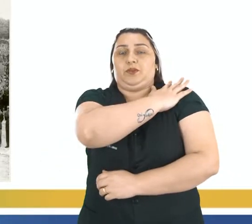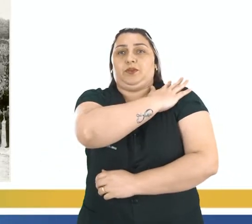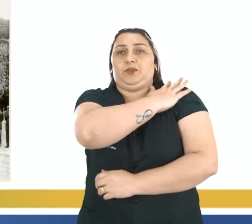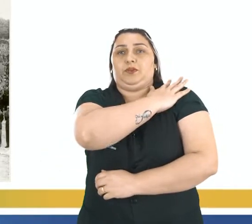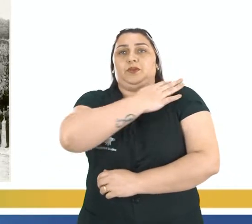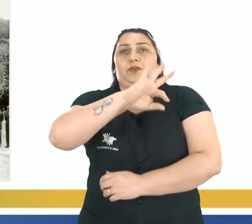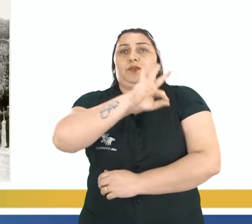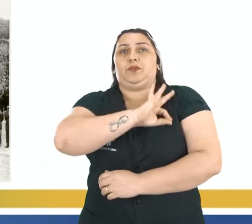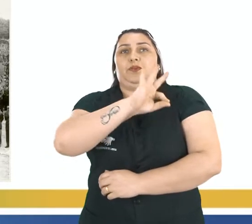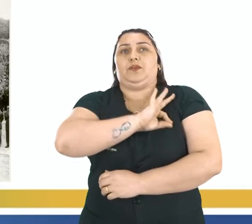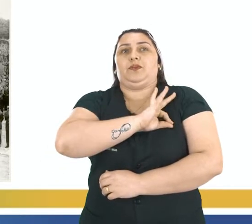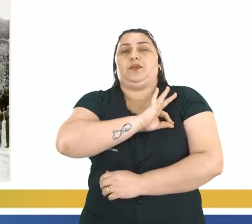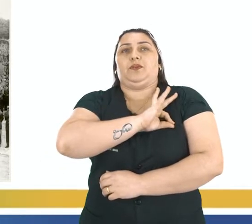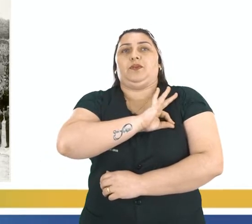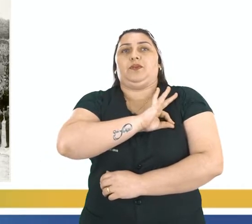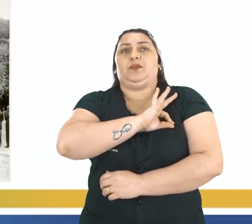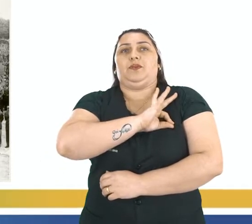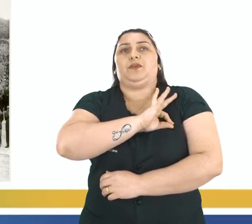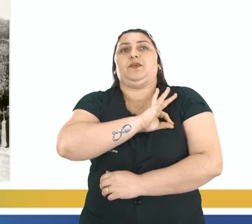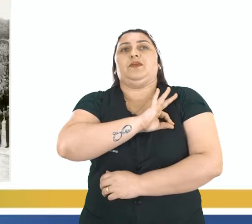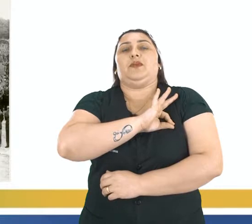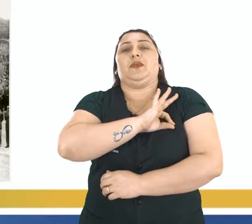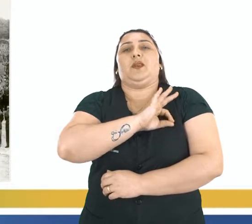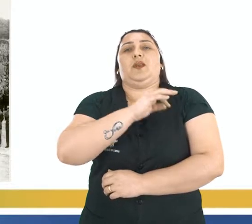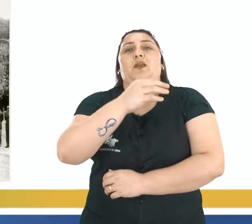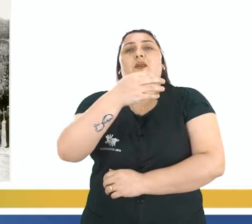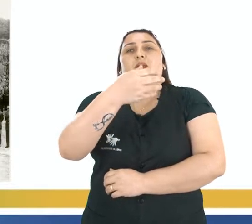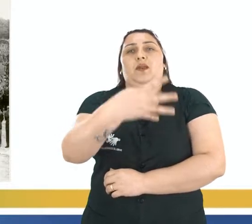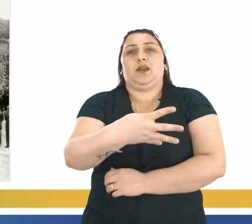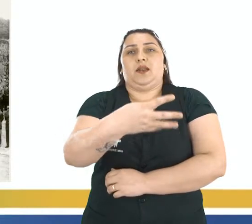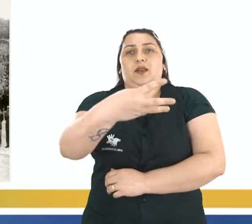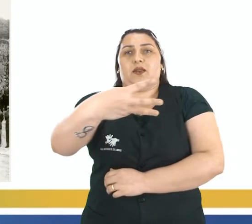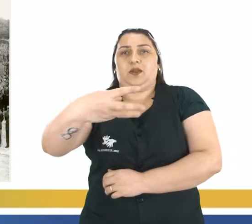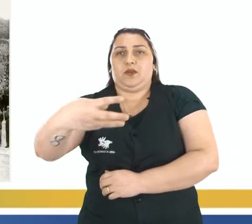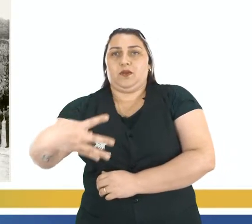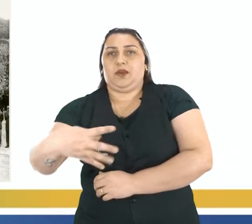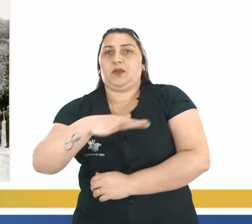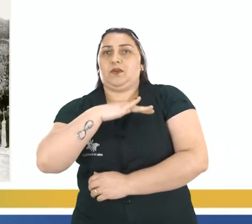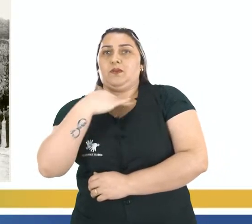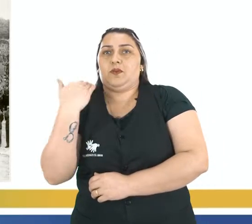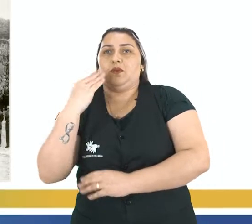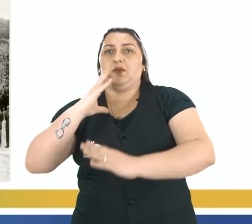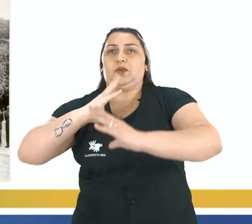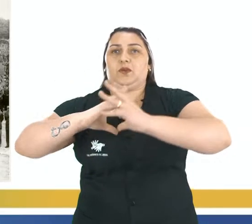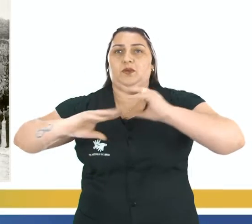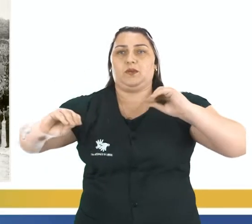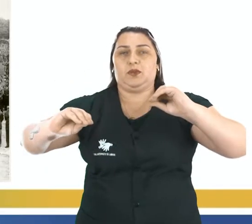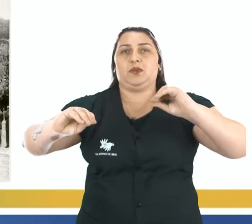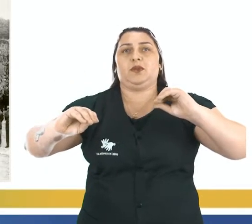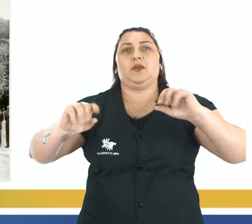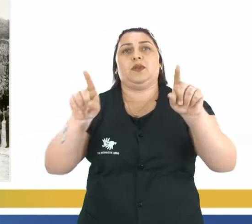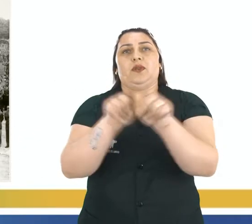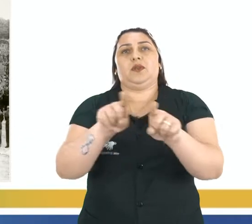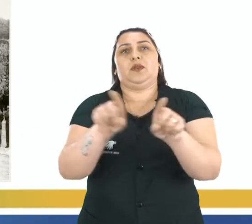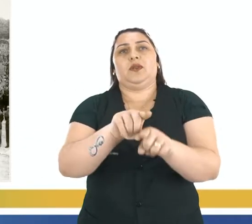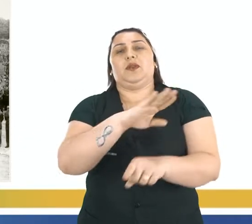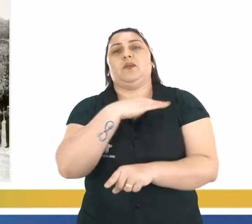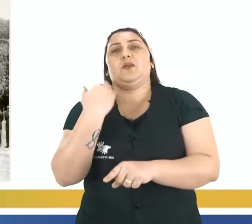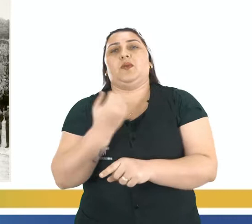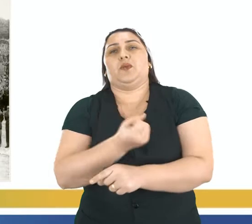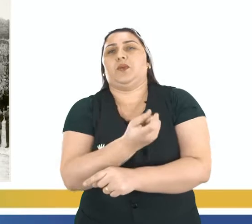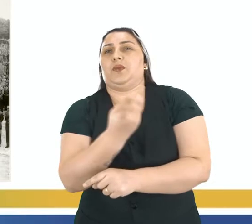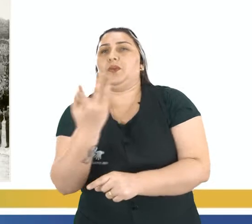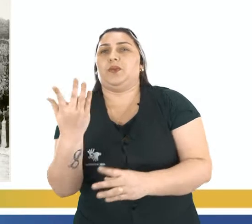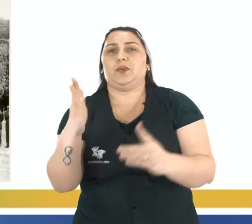militares. O saldo da ditadura foi de 434 entre mortos e desaparecidos, além da morte de milhares